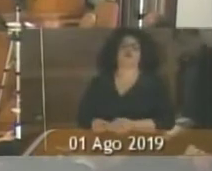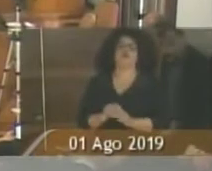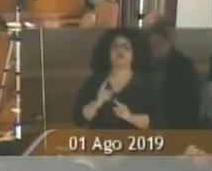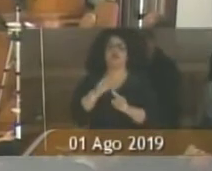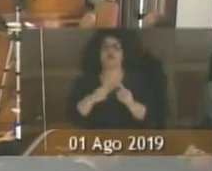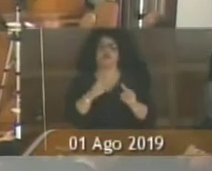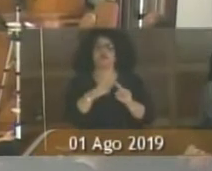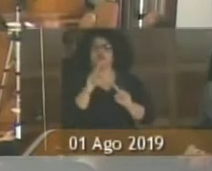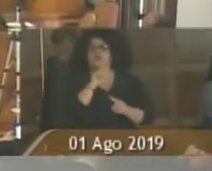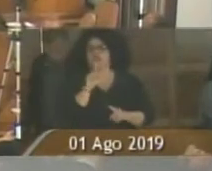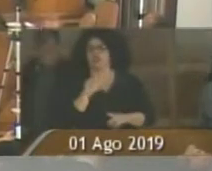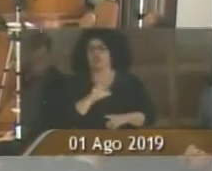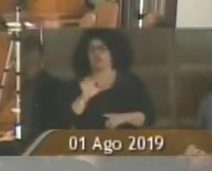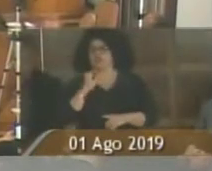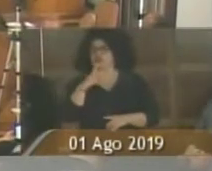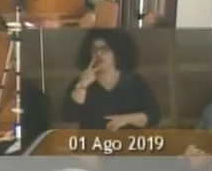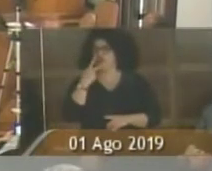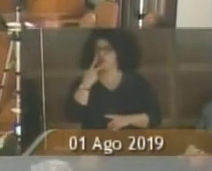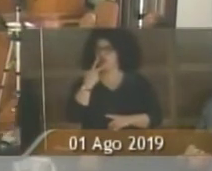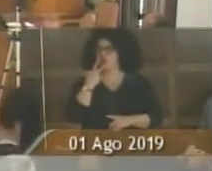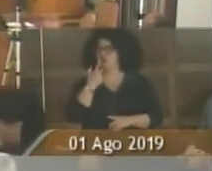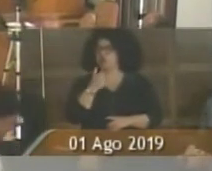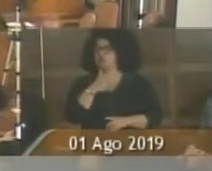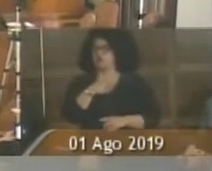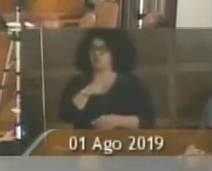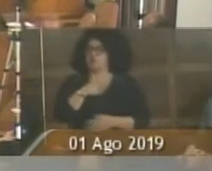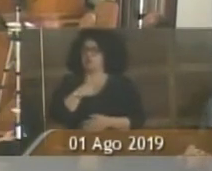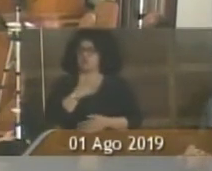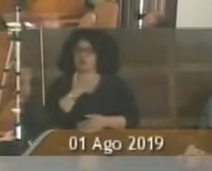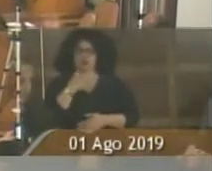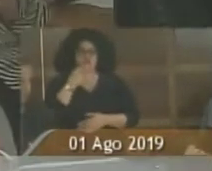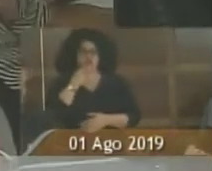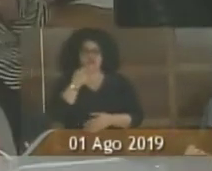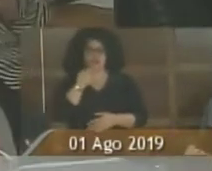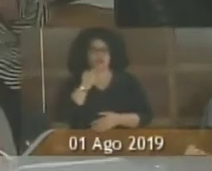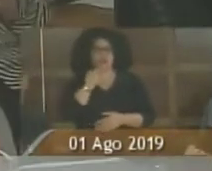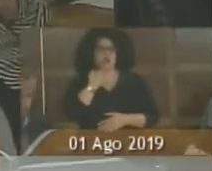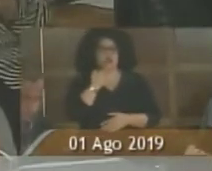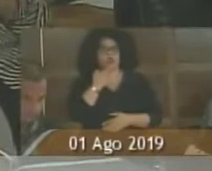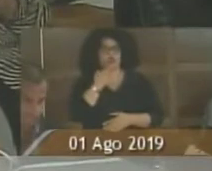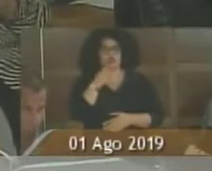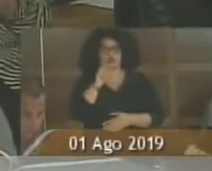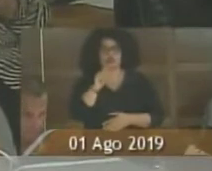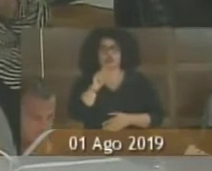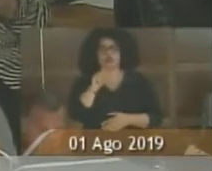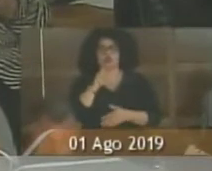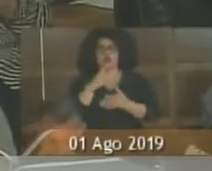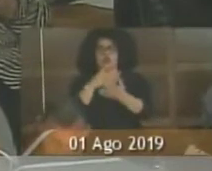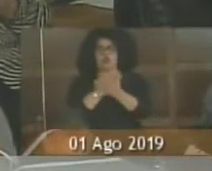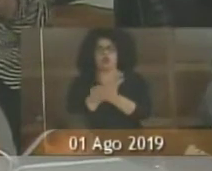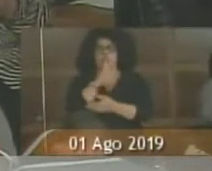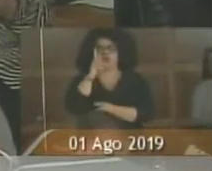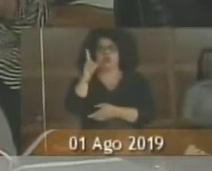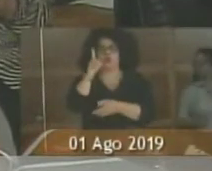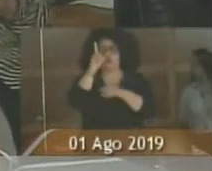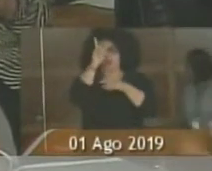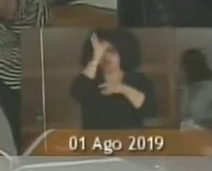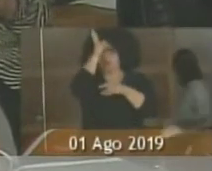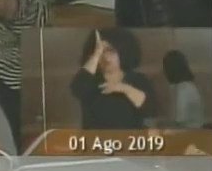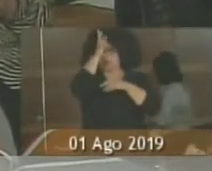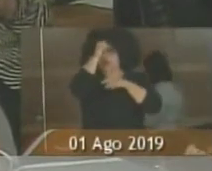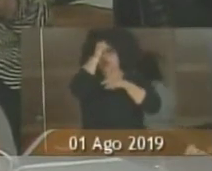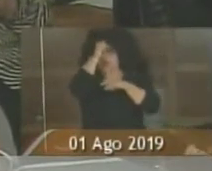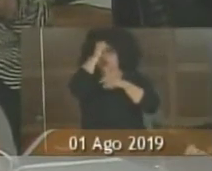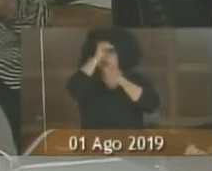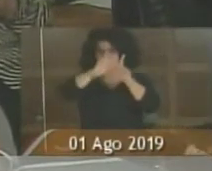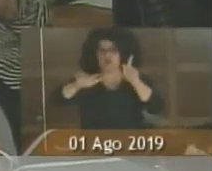Léo Marmoraria citou, eu gostaria de também fazer um relato com relação ao que aconteceu no bairro do Cantagalo, onde